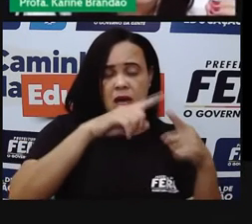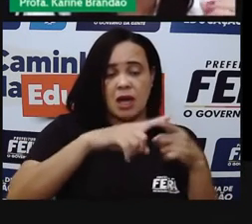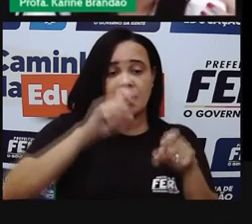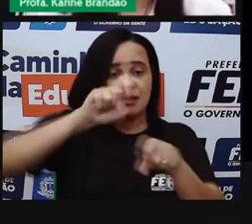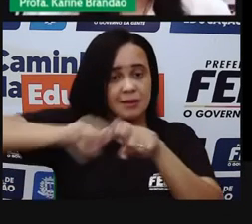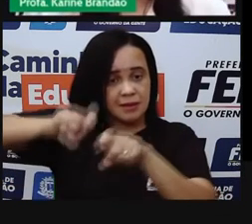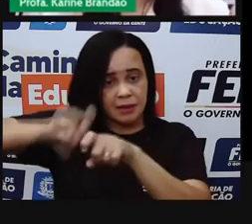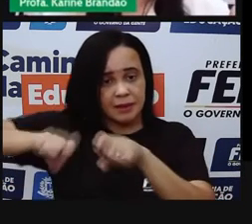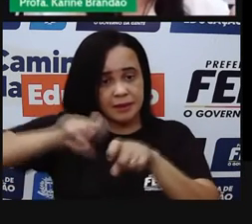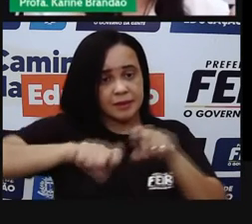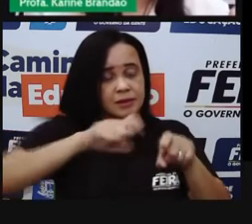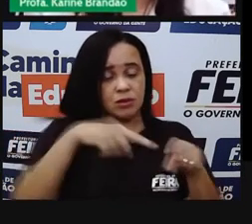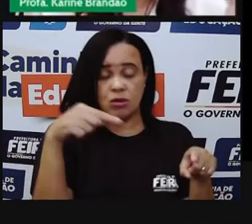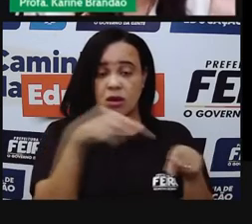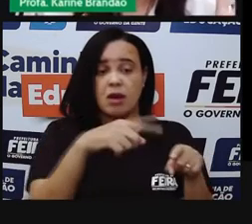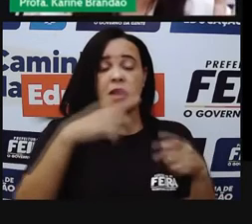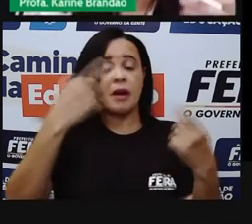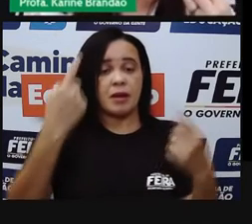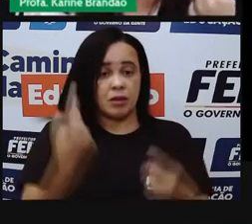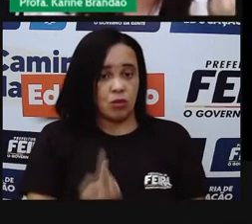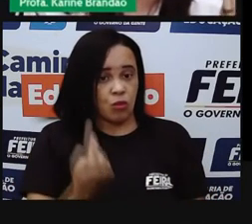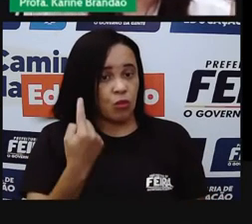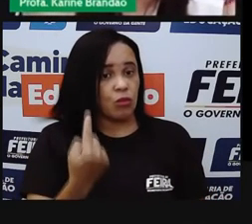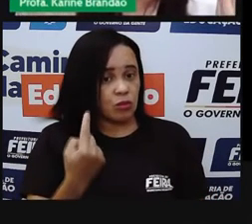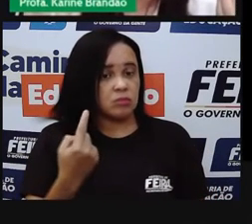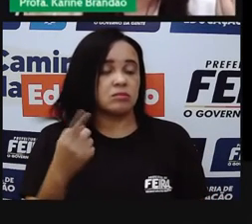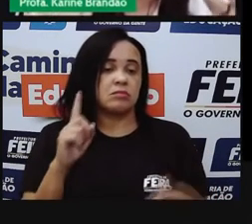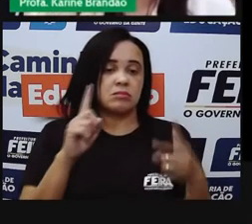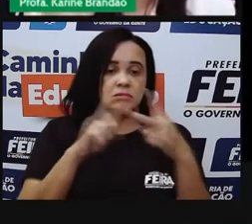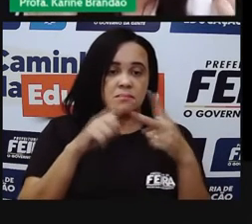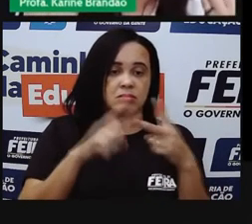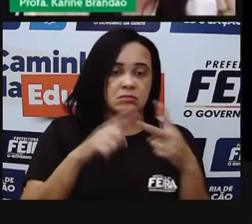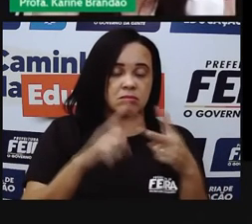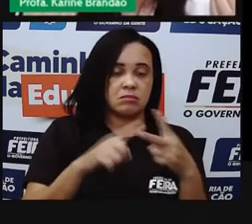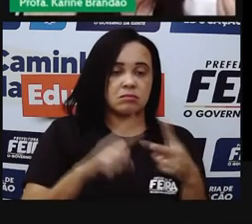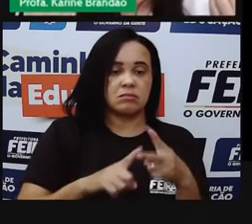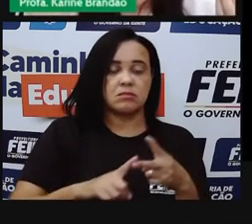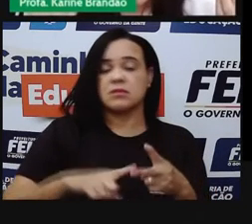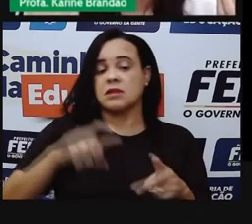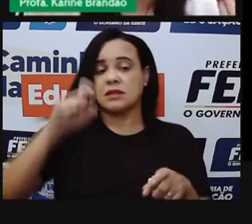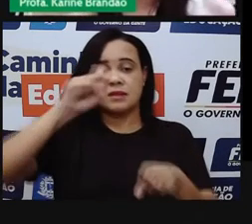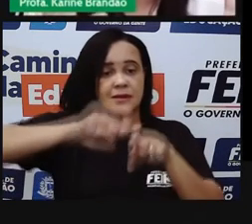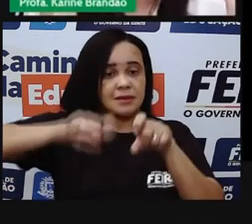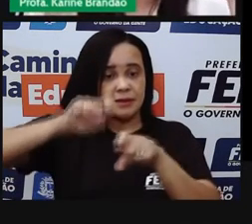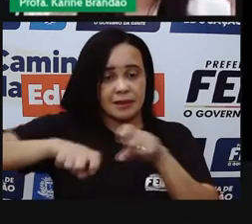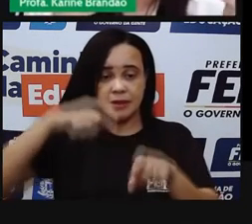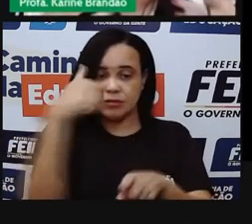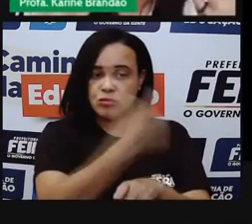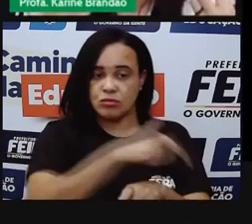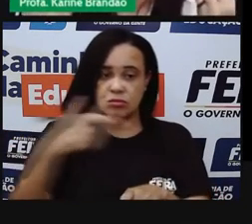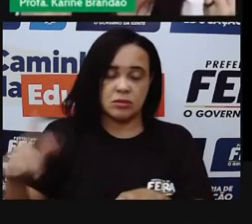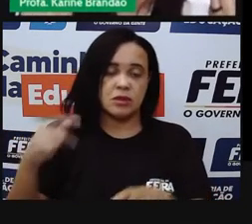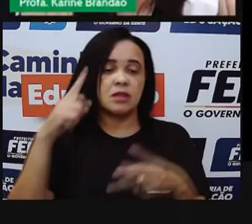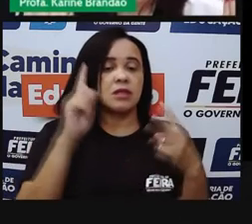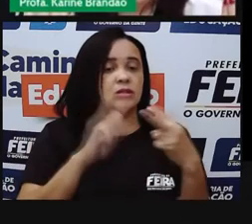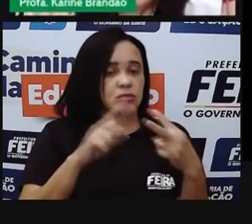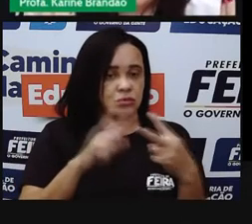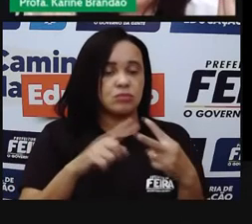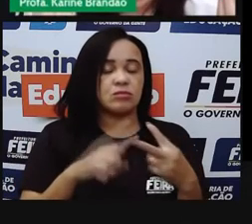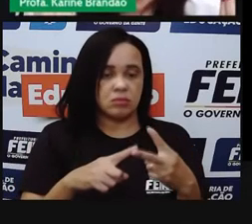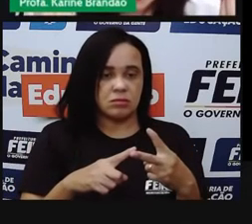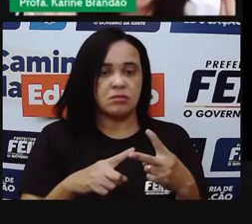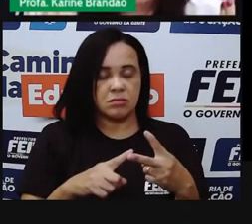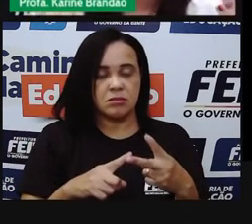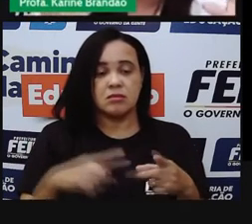palavra sexo, não é verdade? Então vão ter sexos, macho e fêmea, certo? Então vão ter sexos